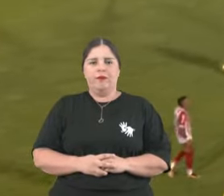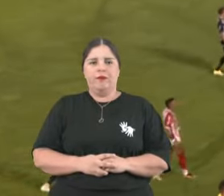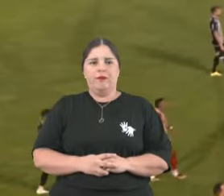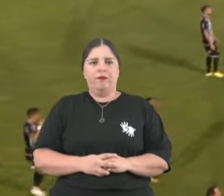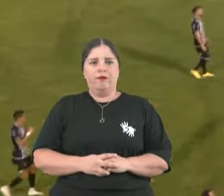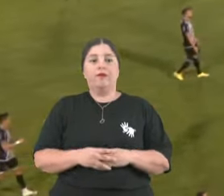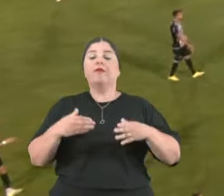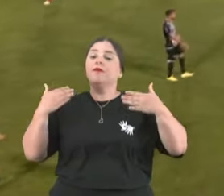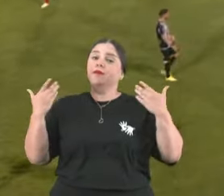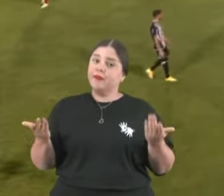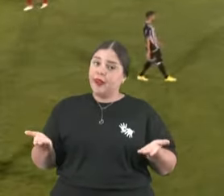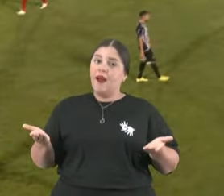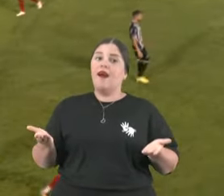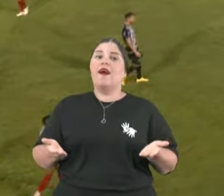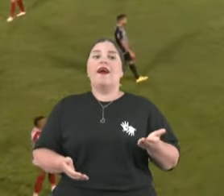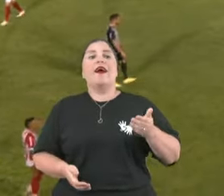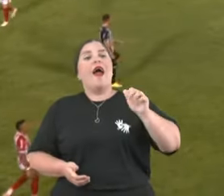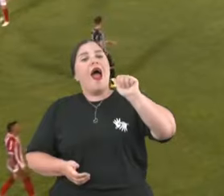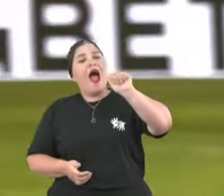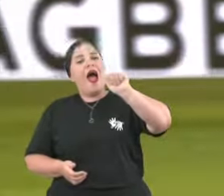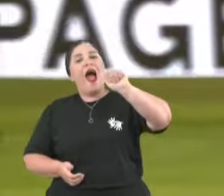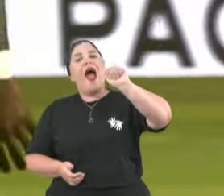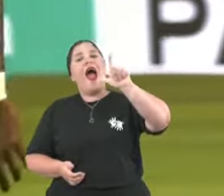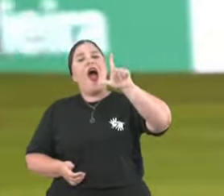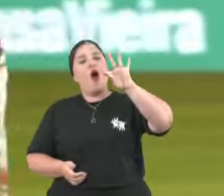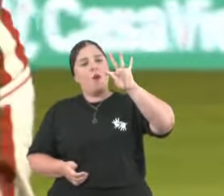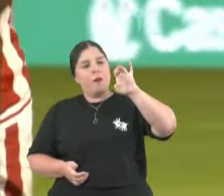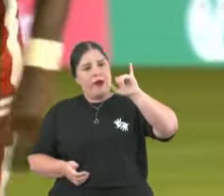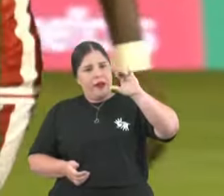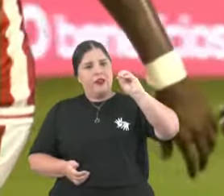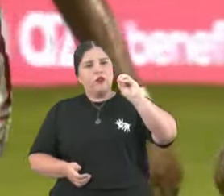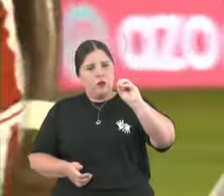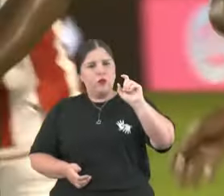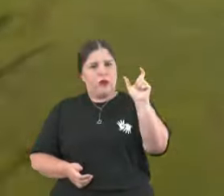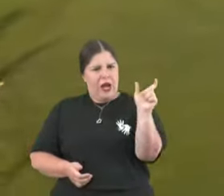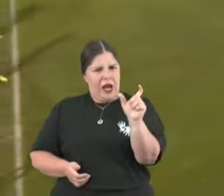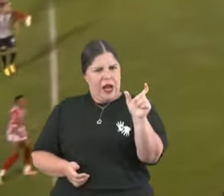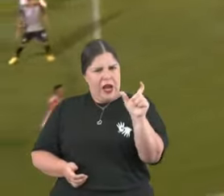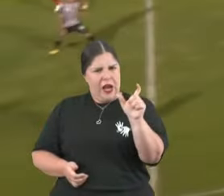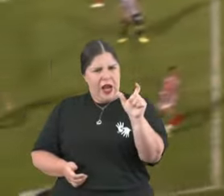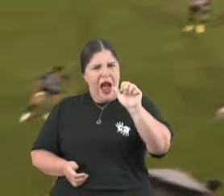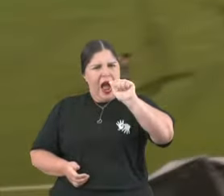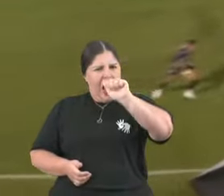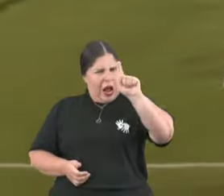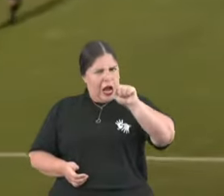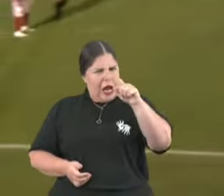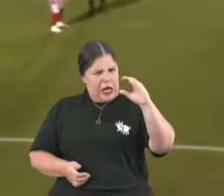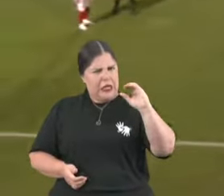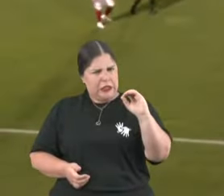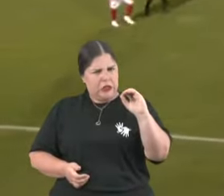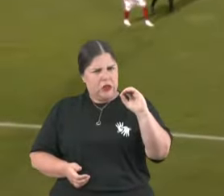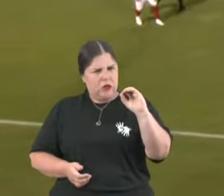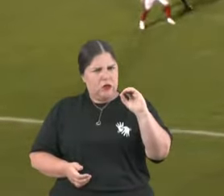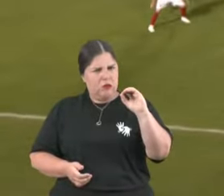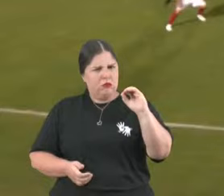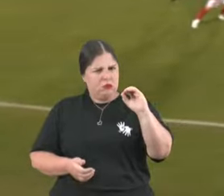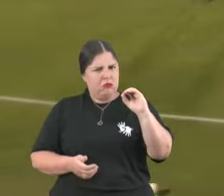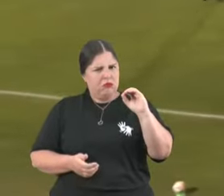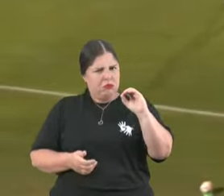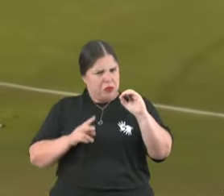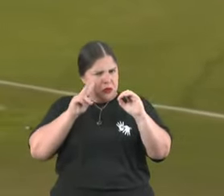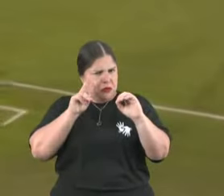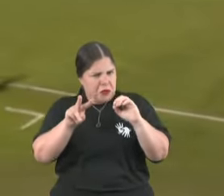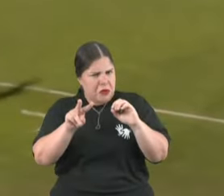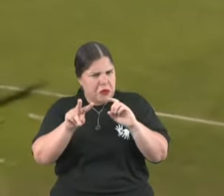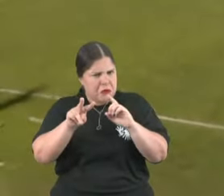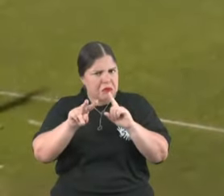Alberto Oliveira, você conhece o cartão Azul Benefícios? Sim. Ele é o cartão que traz benefício de montão.